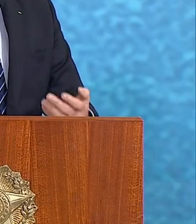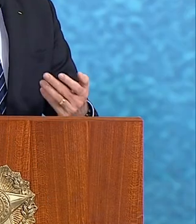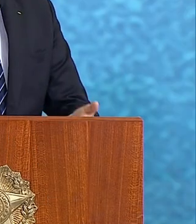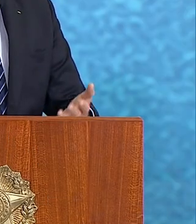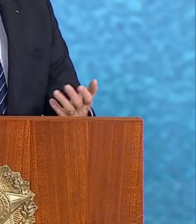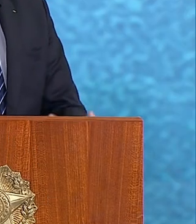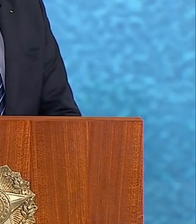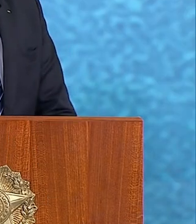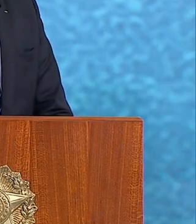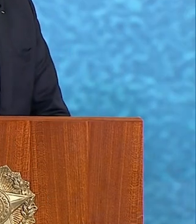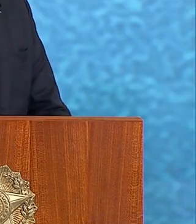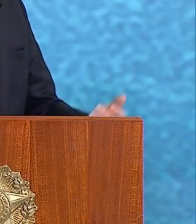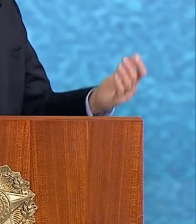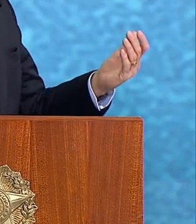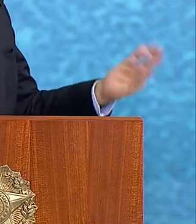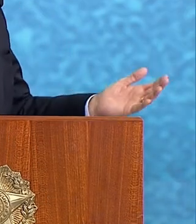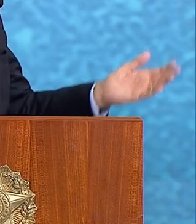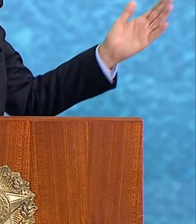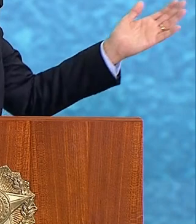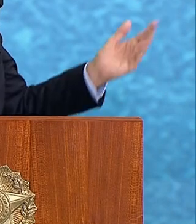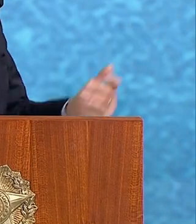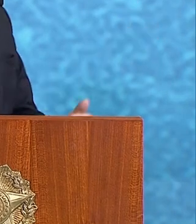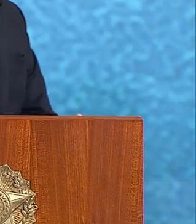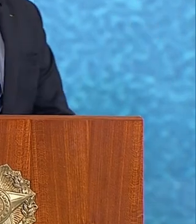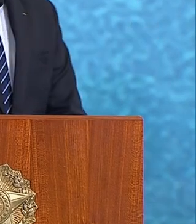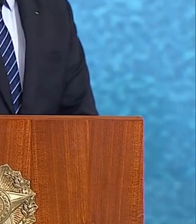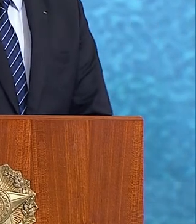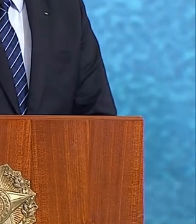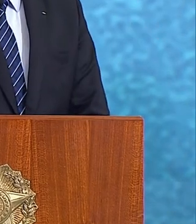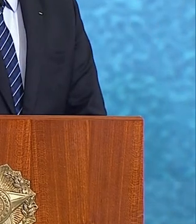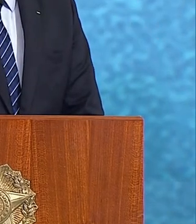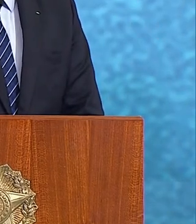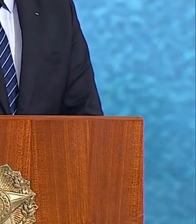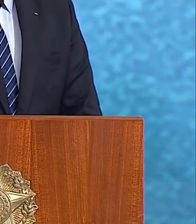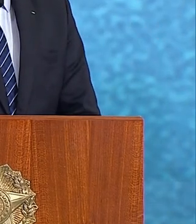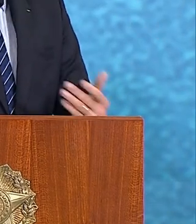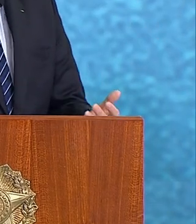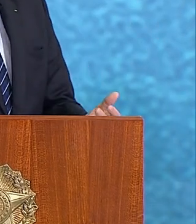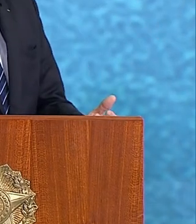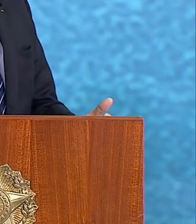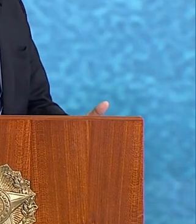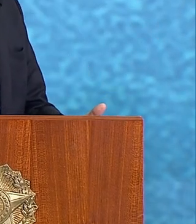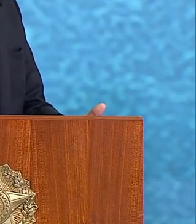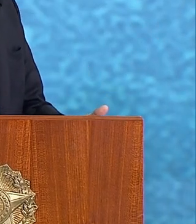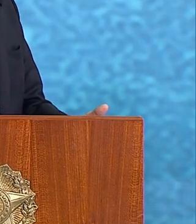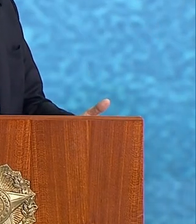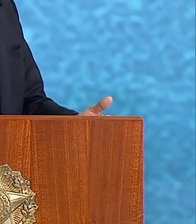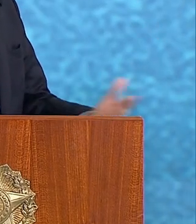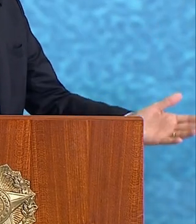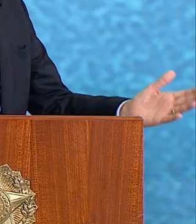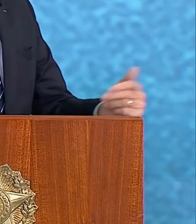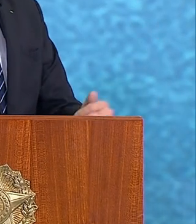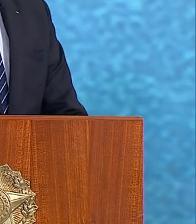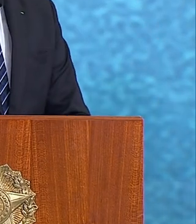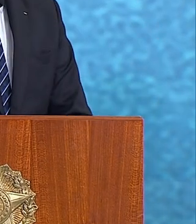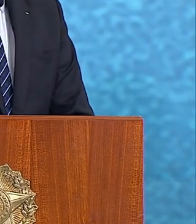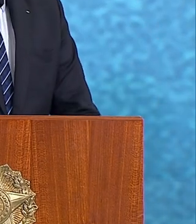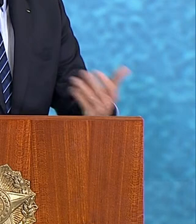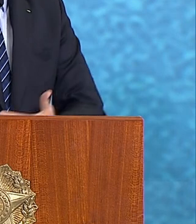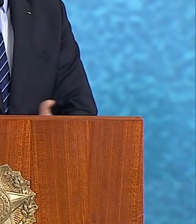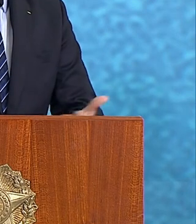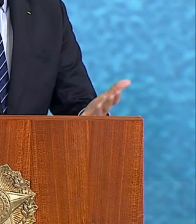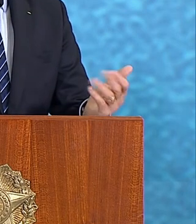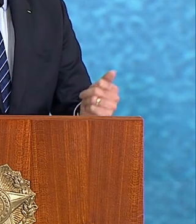queremos mudar a legislação para que a lei, conforme a disse Sérgio Moro aqui, seja temida pelos marginais